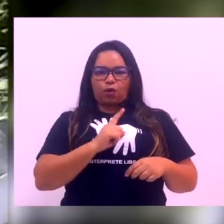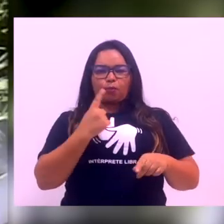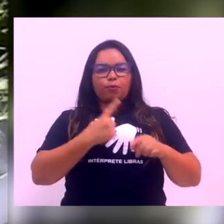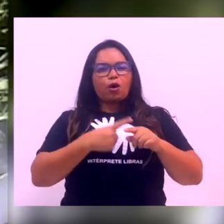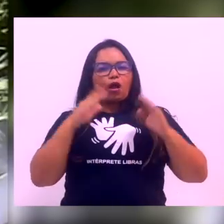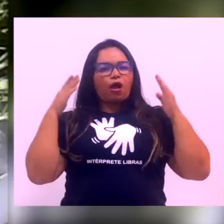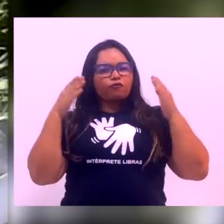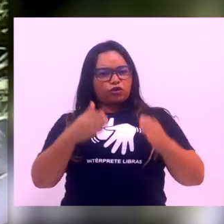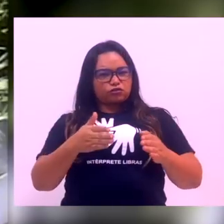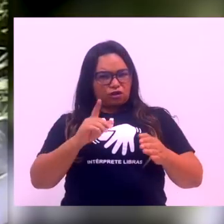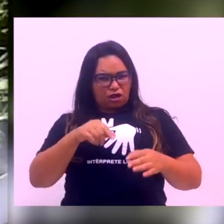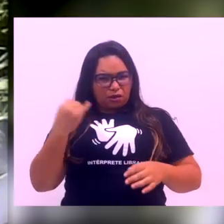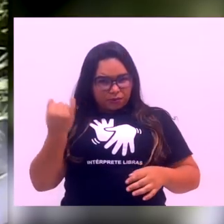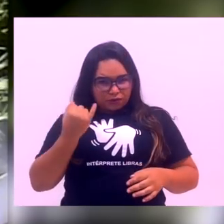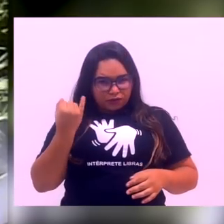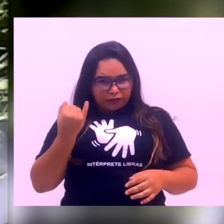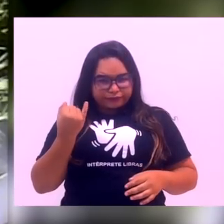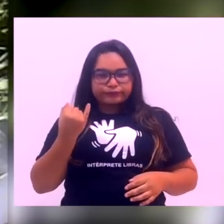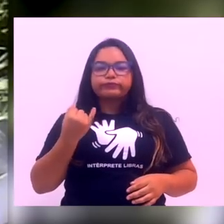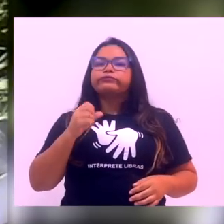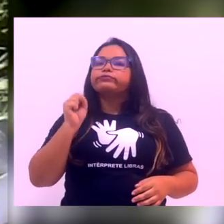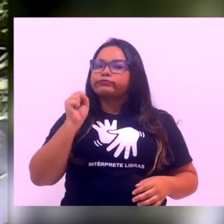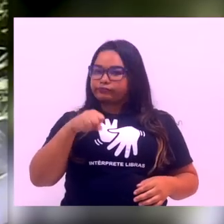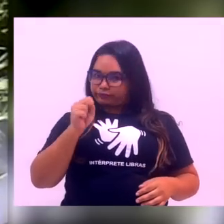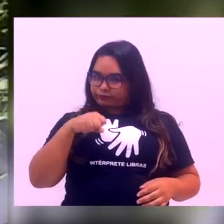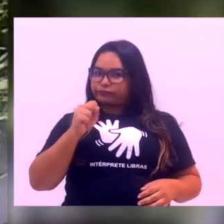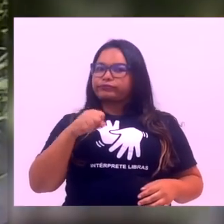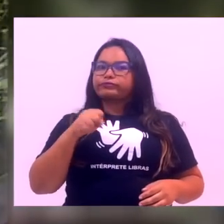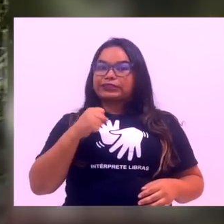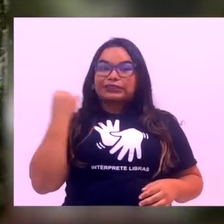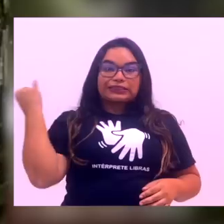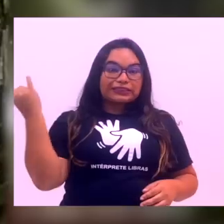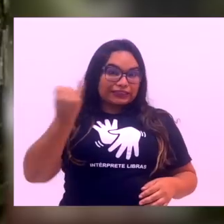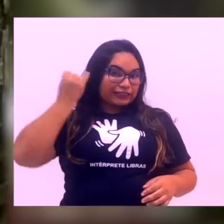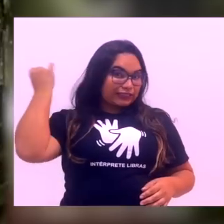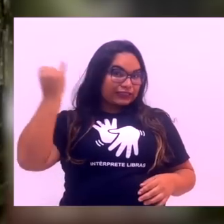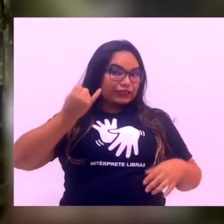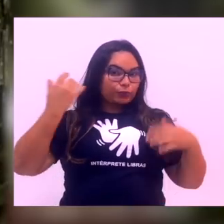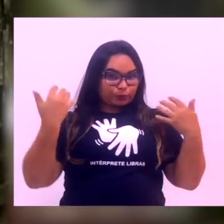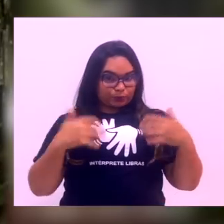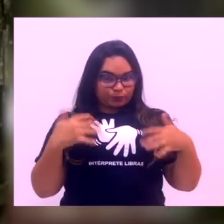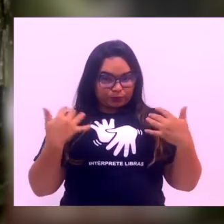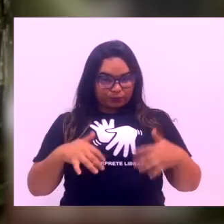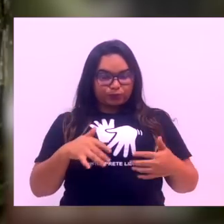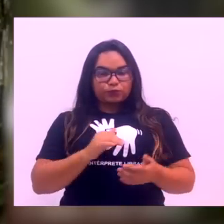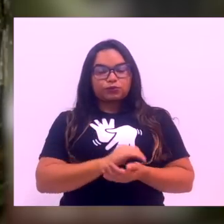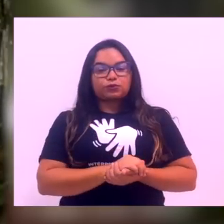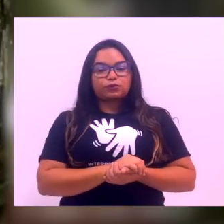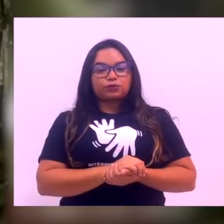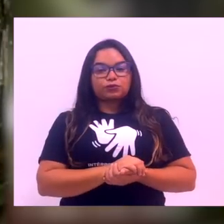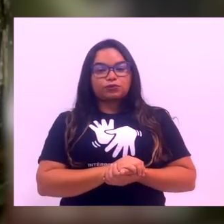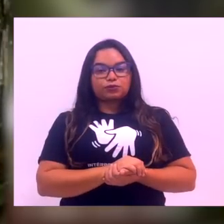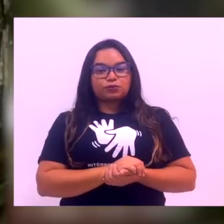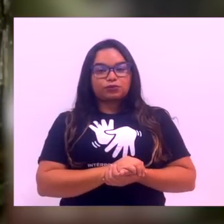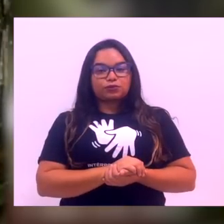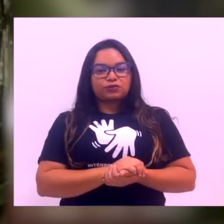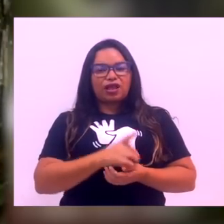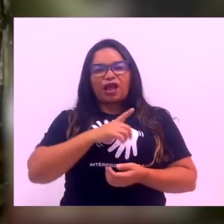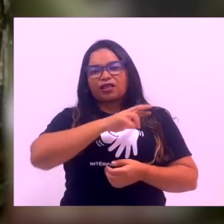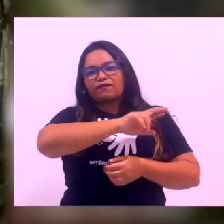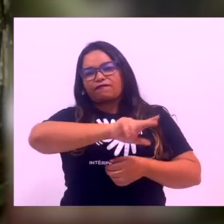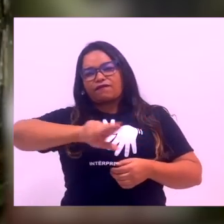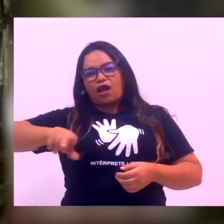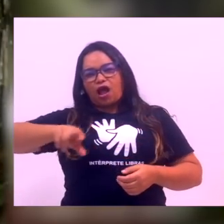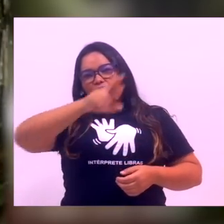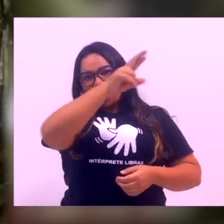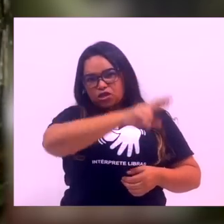Ela não atinge a estátua nos quadris. Agora, por que eu estou enfatizando isso? Será que isso é importante? Sim,